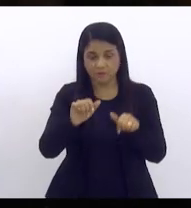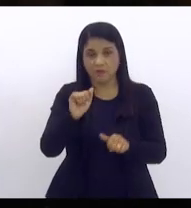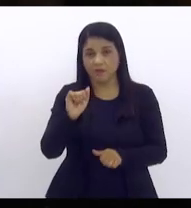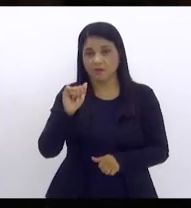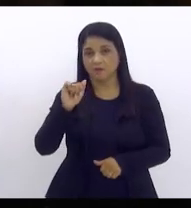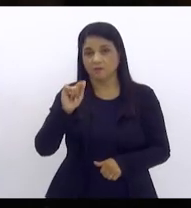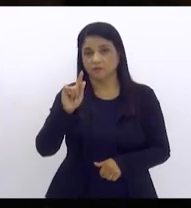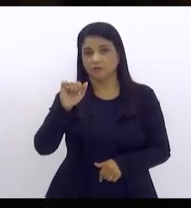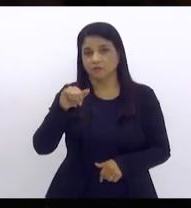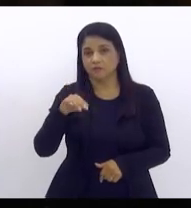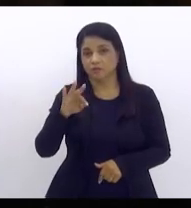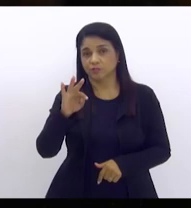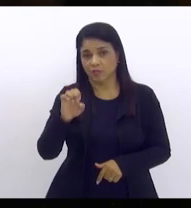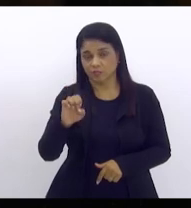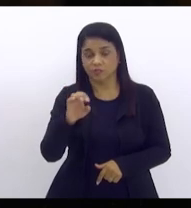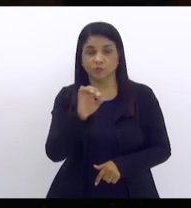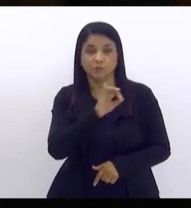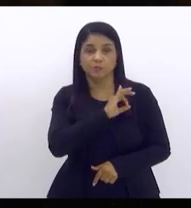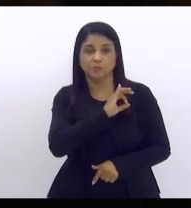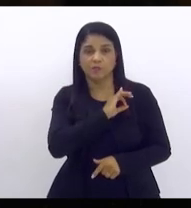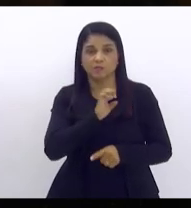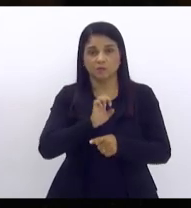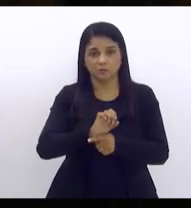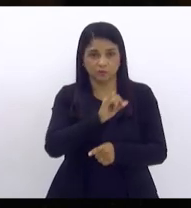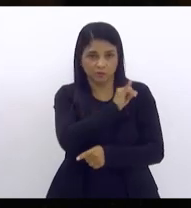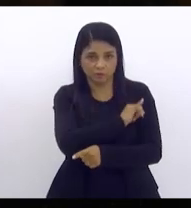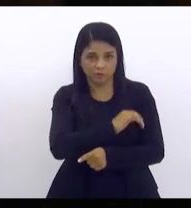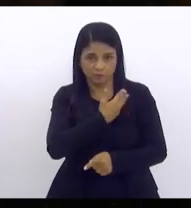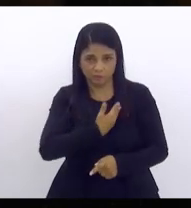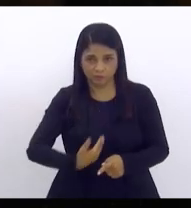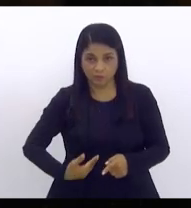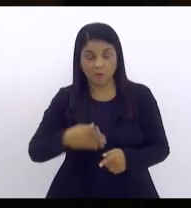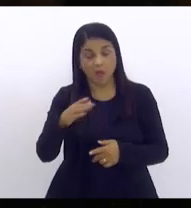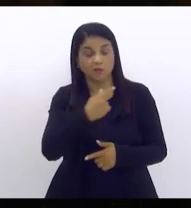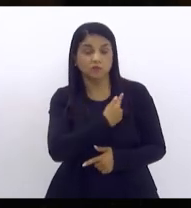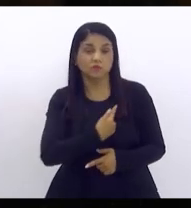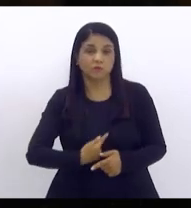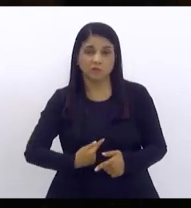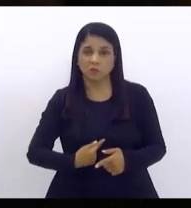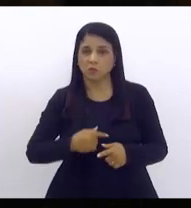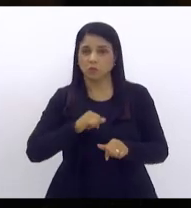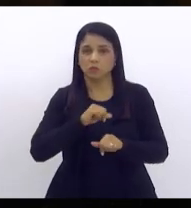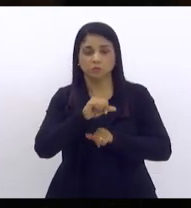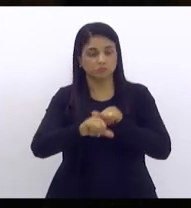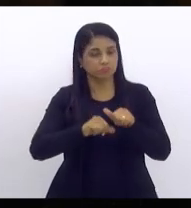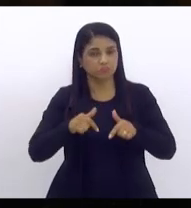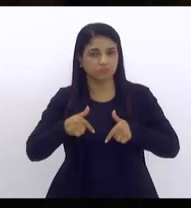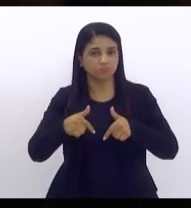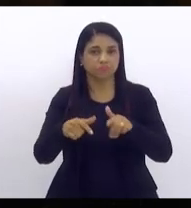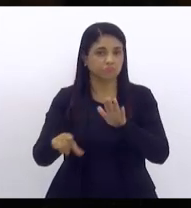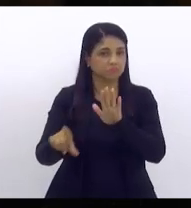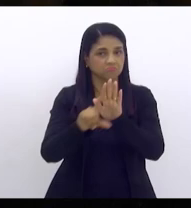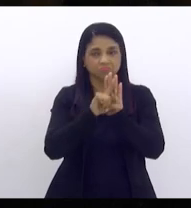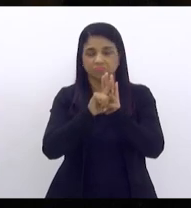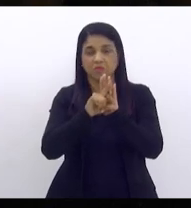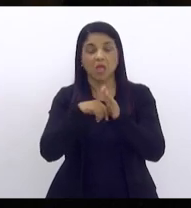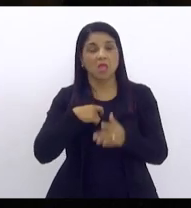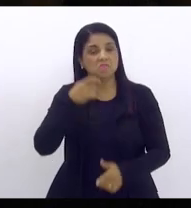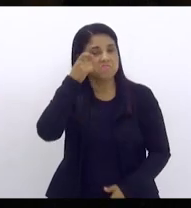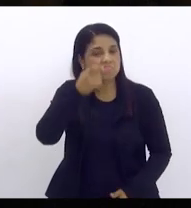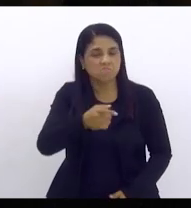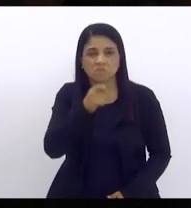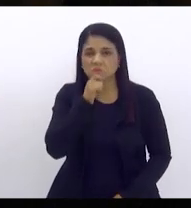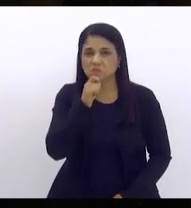pública. Mas, infelizmente, o governador não regulamentou, não executou, porque ele não está